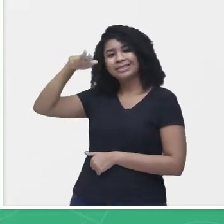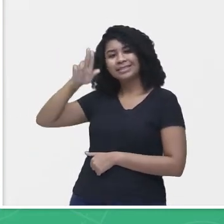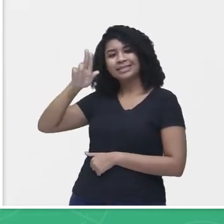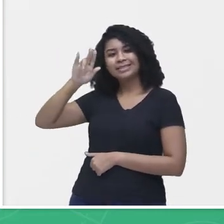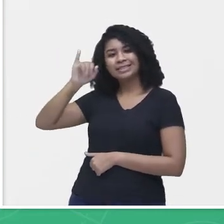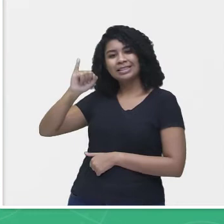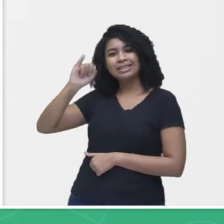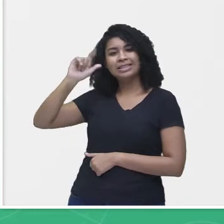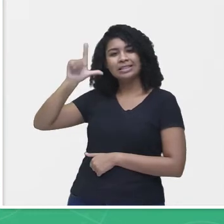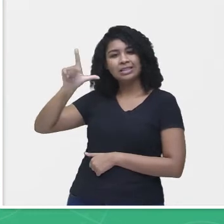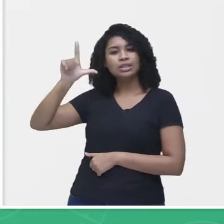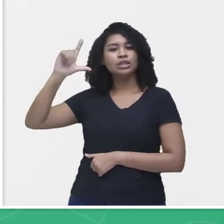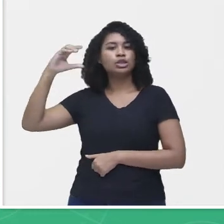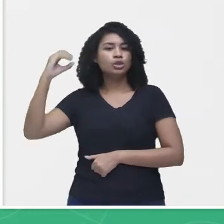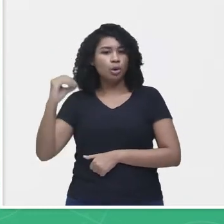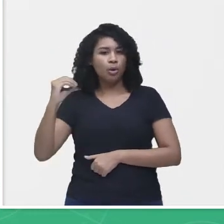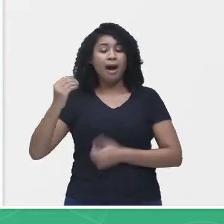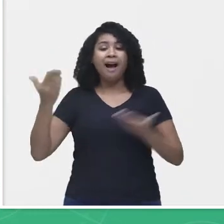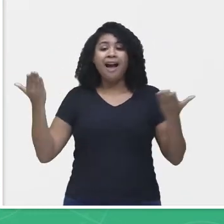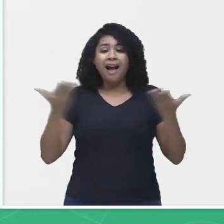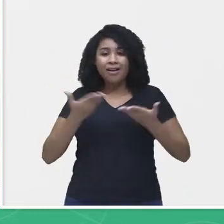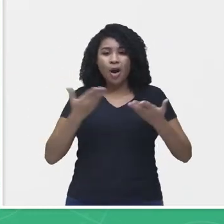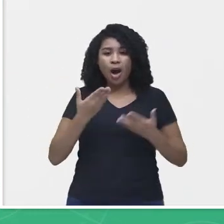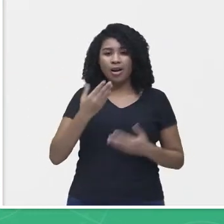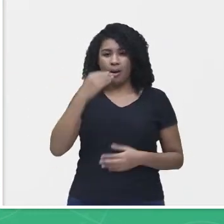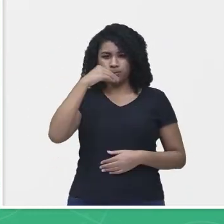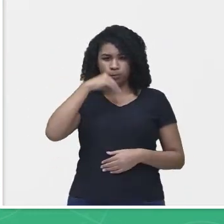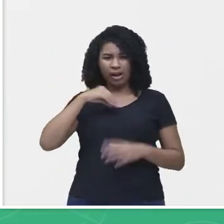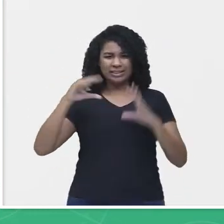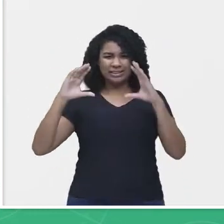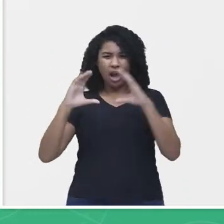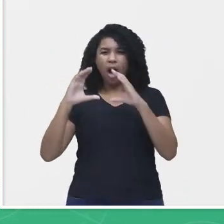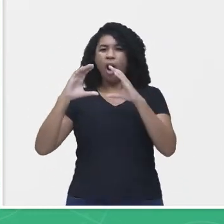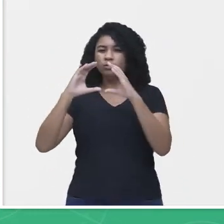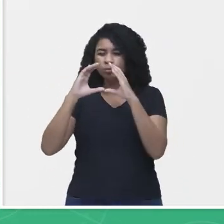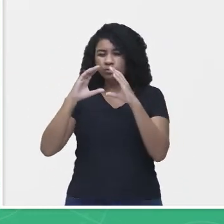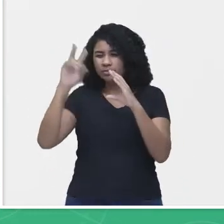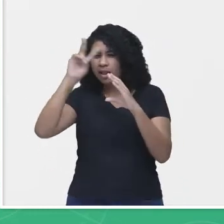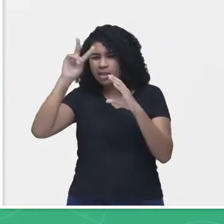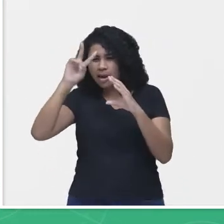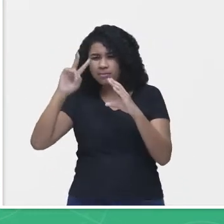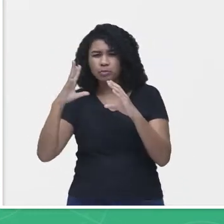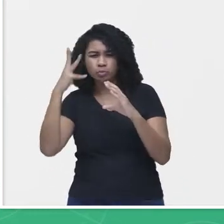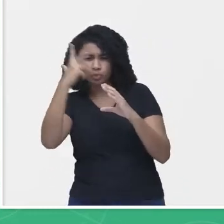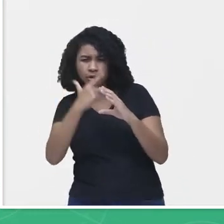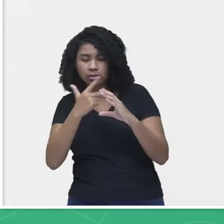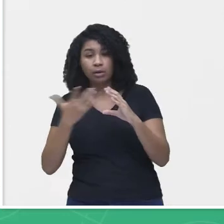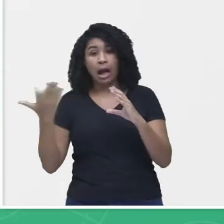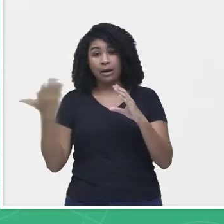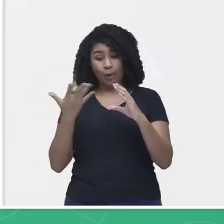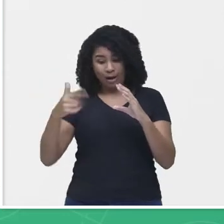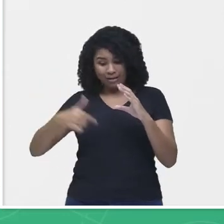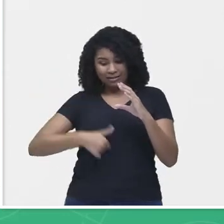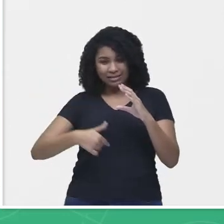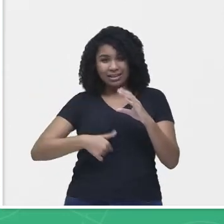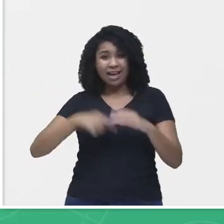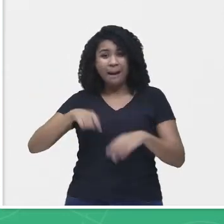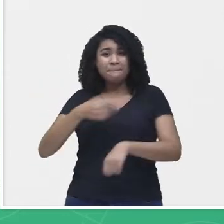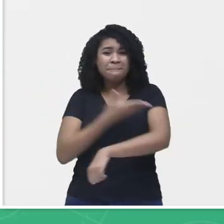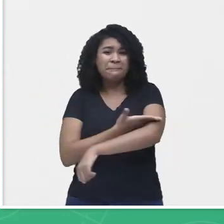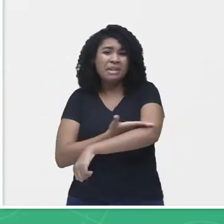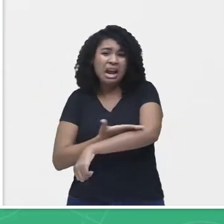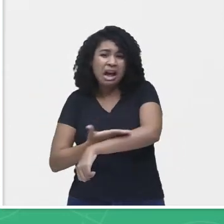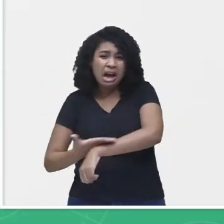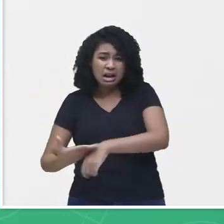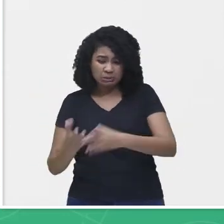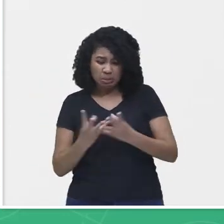suco produzido lá no intestino. Além da bile, a bile é a secreção que é produzida no fígado, mas